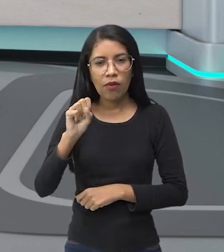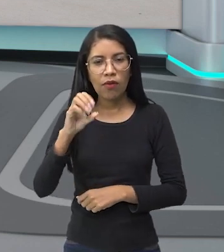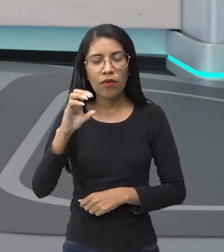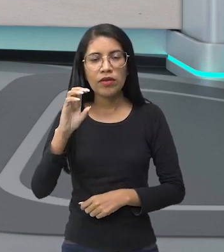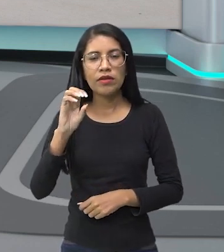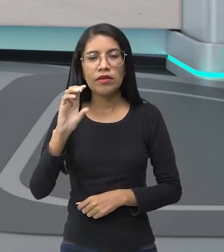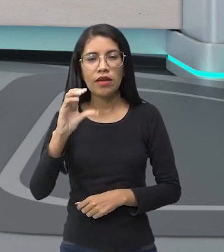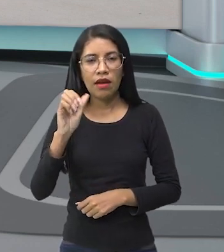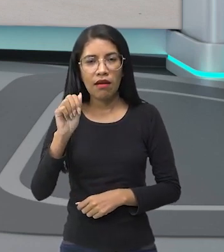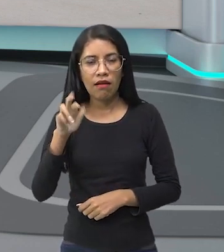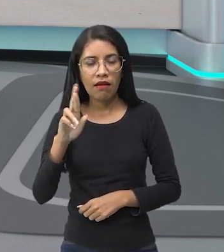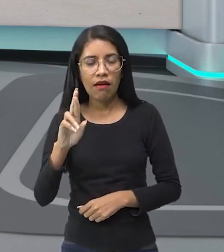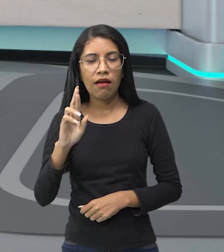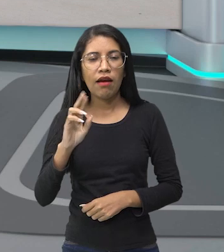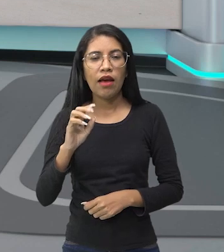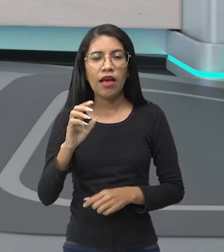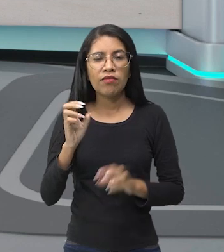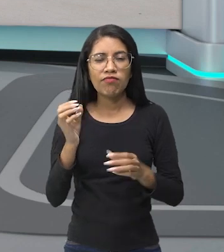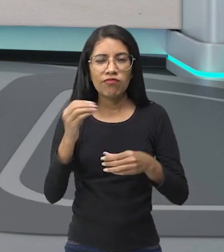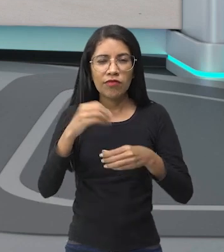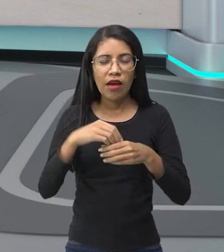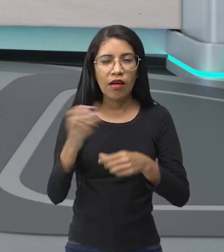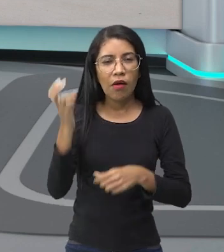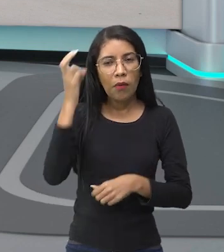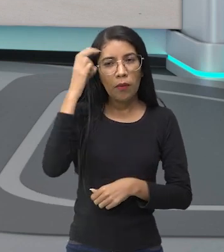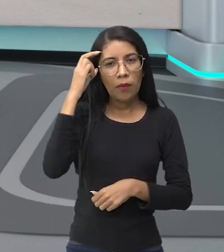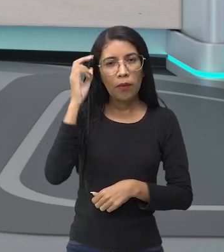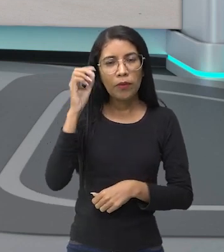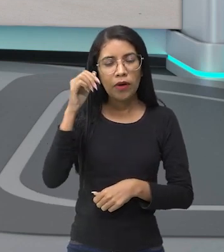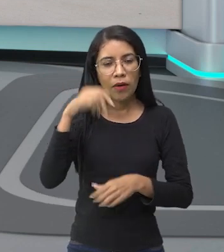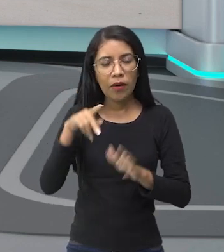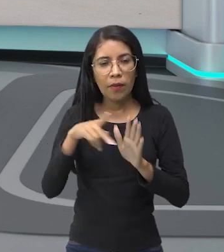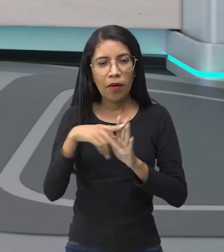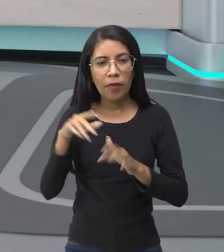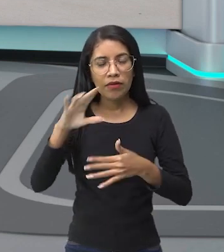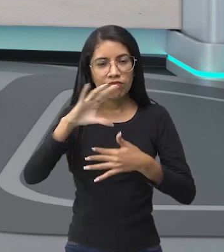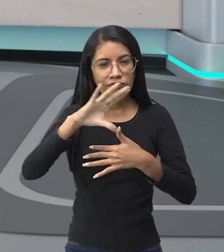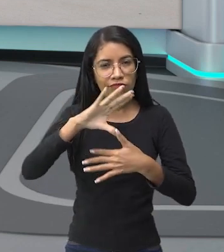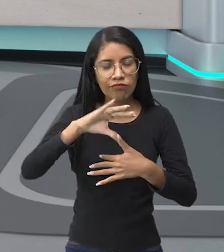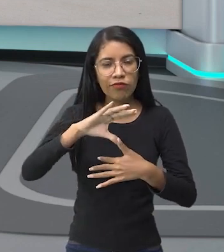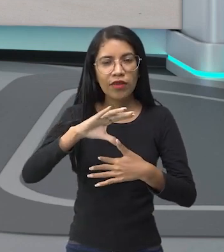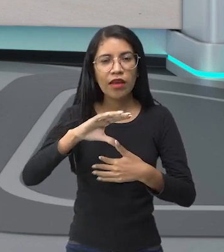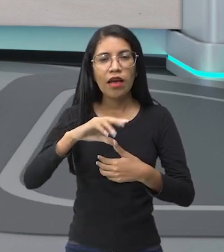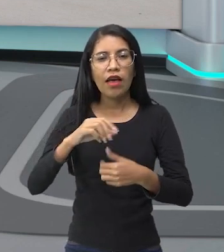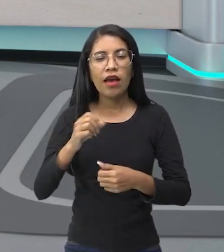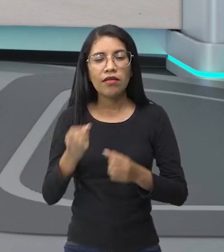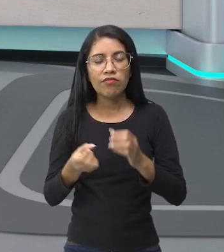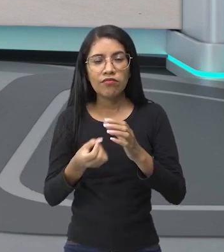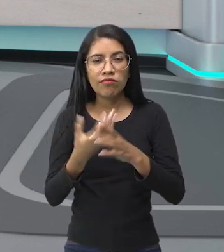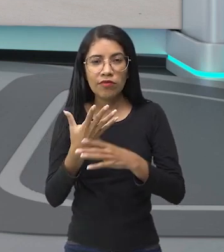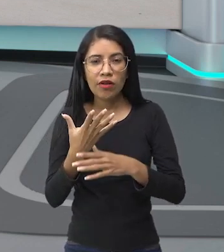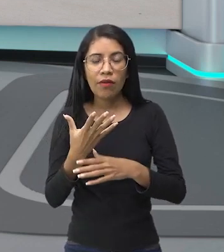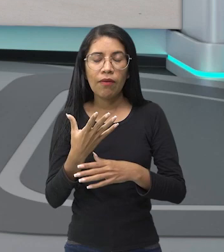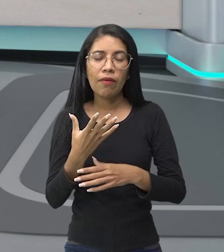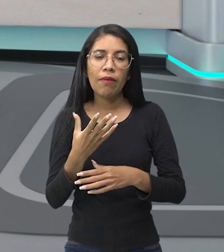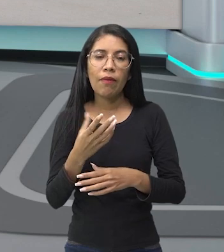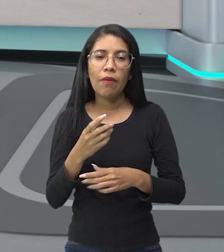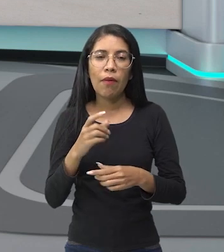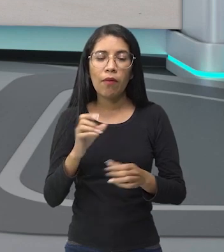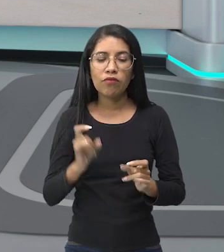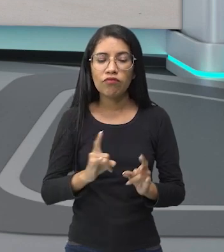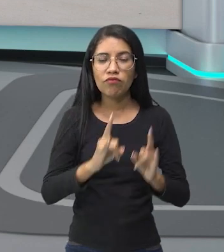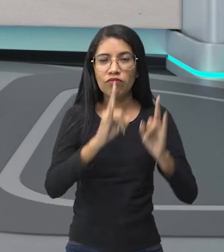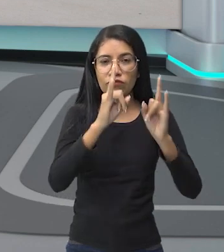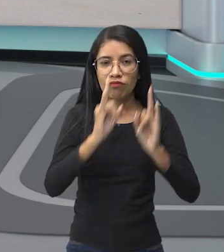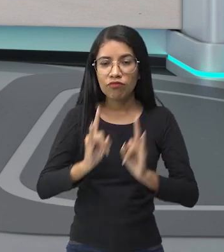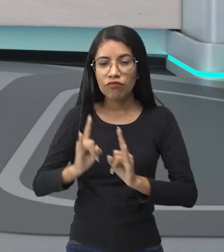dessa cultura, né, dos indígenas, da cultura da América do Sul e da América do Norte, ele criou, né, os